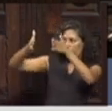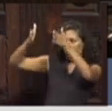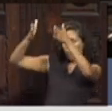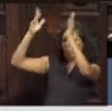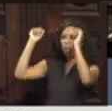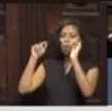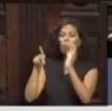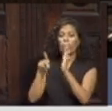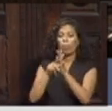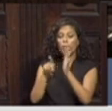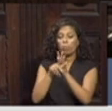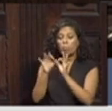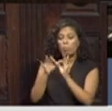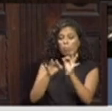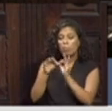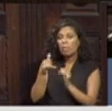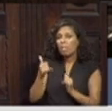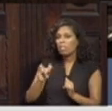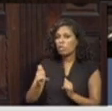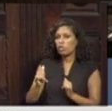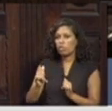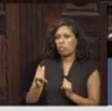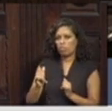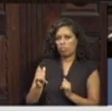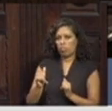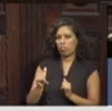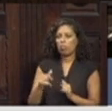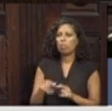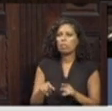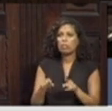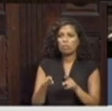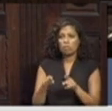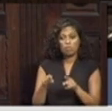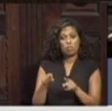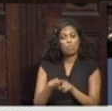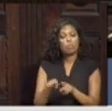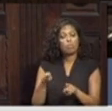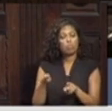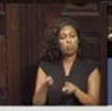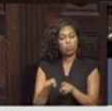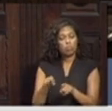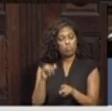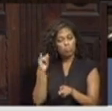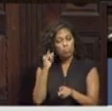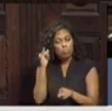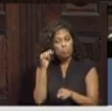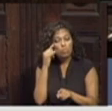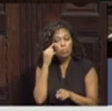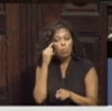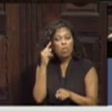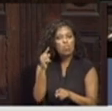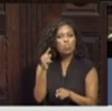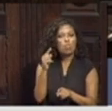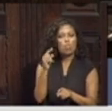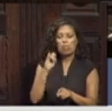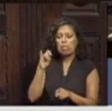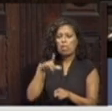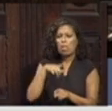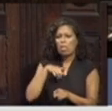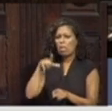único que cedia 2 usinas nucleares em operação. Há uma terceira em